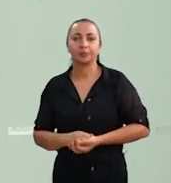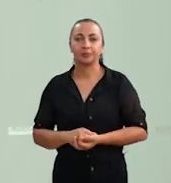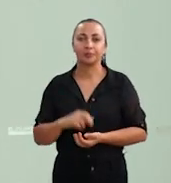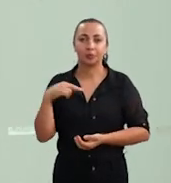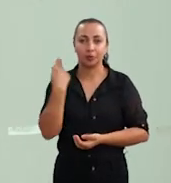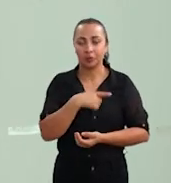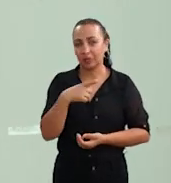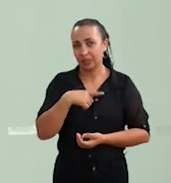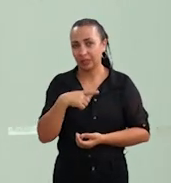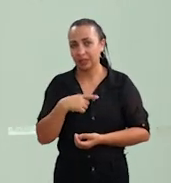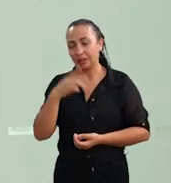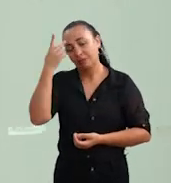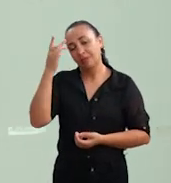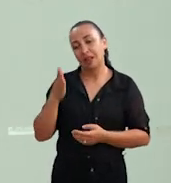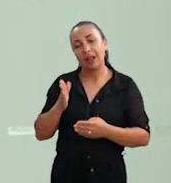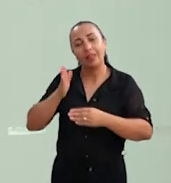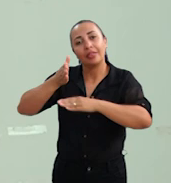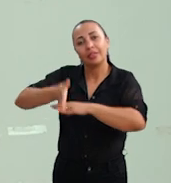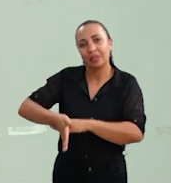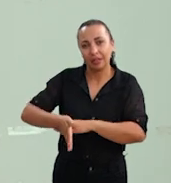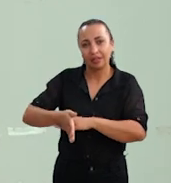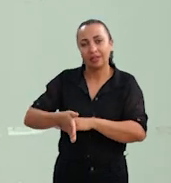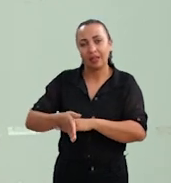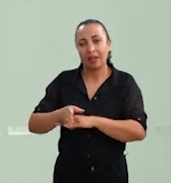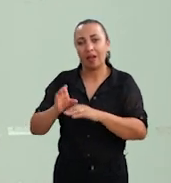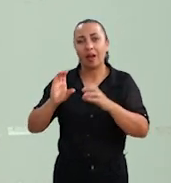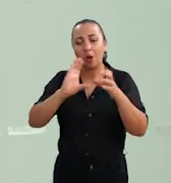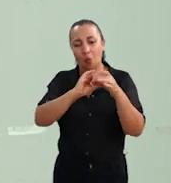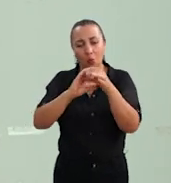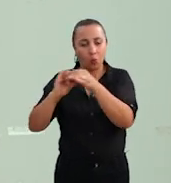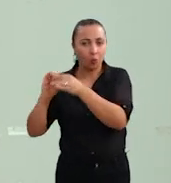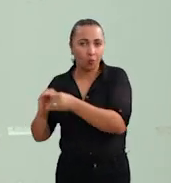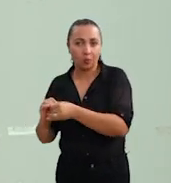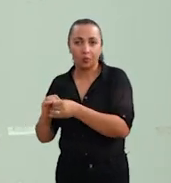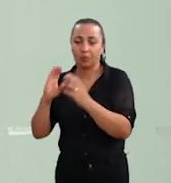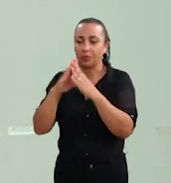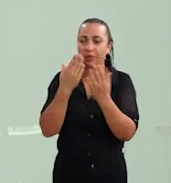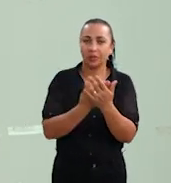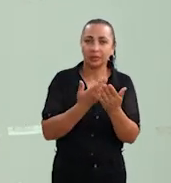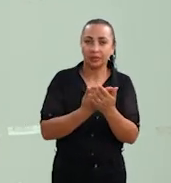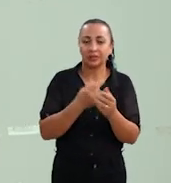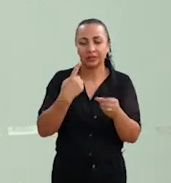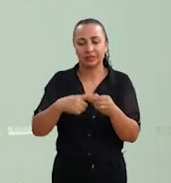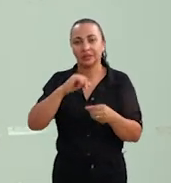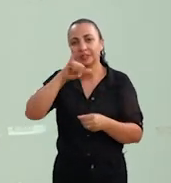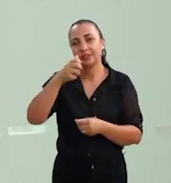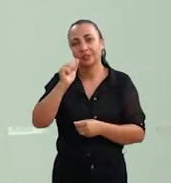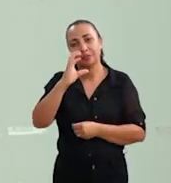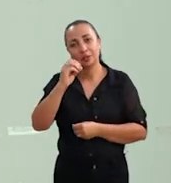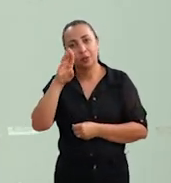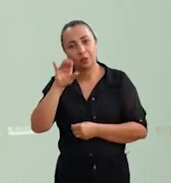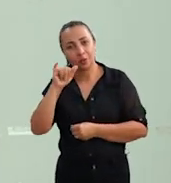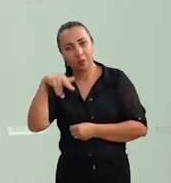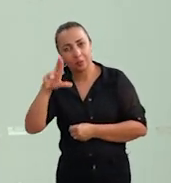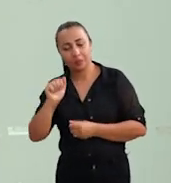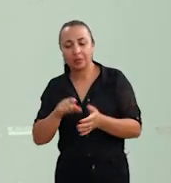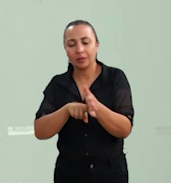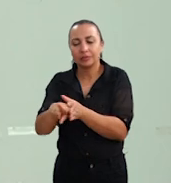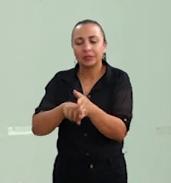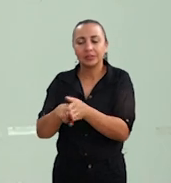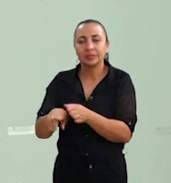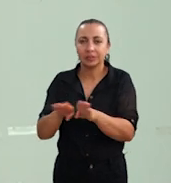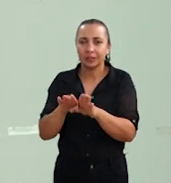a possibilidade de adentrar o contexto das escolas da cidade de Jacobina, investigar, né, no momento